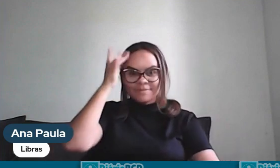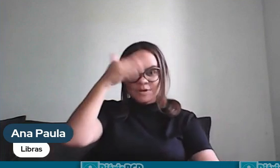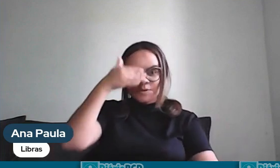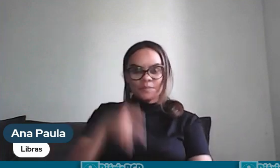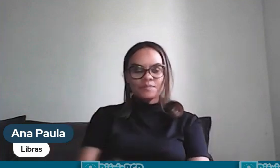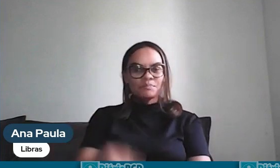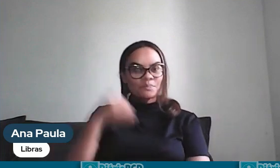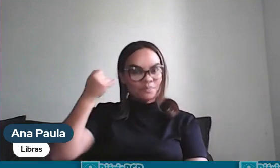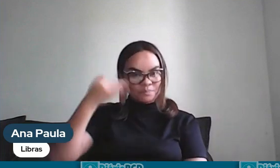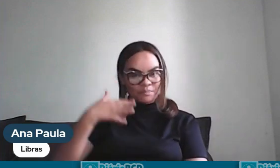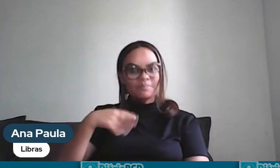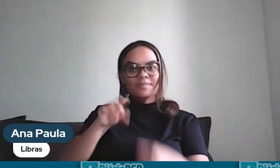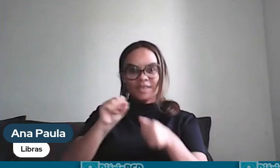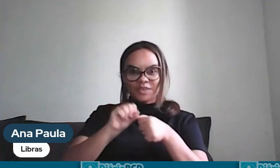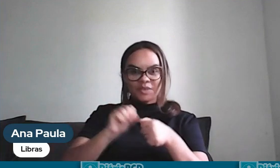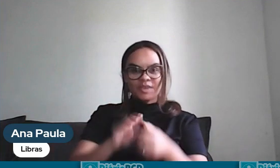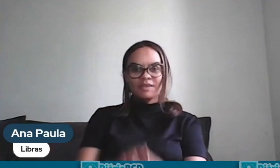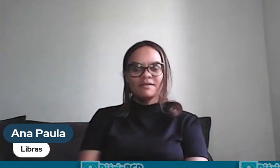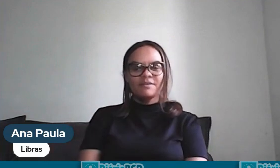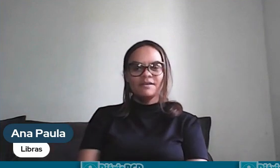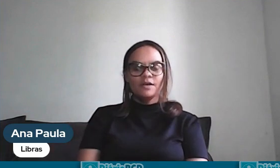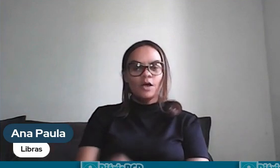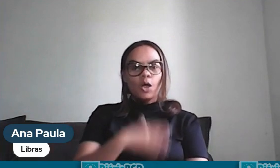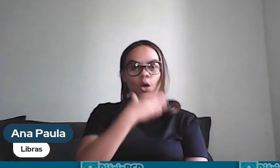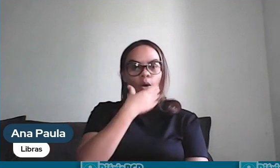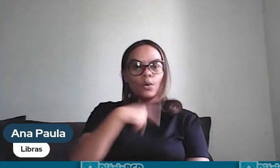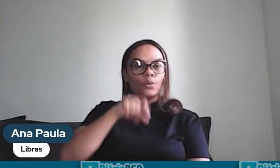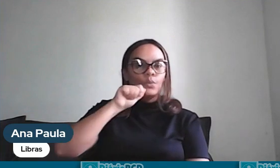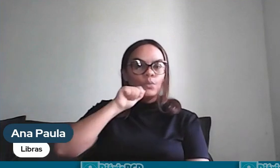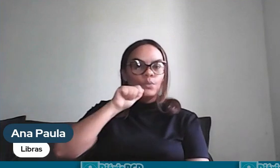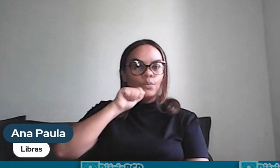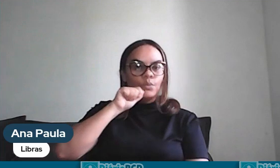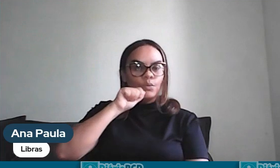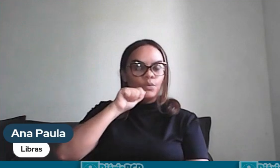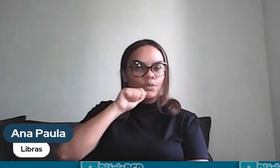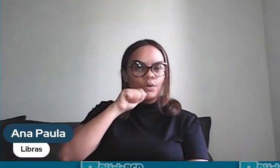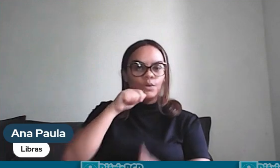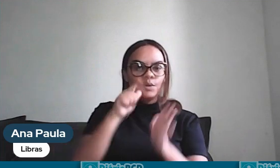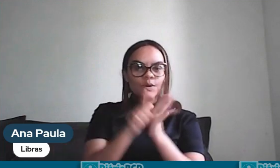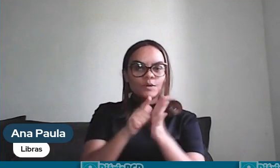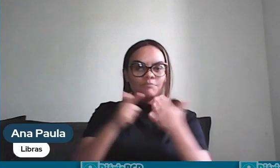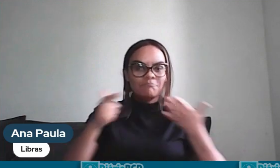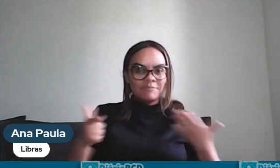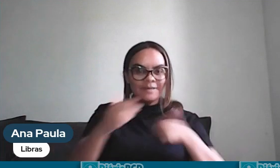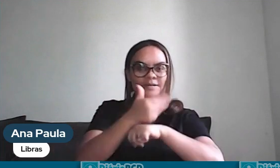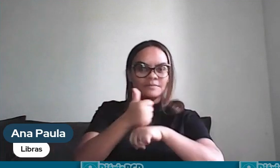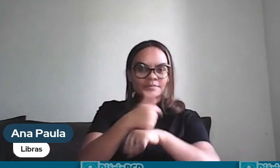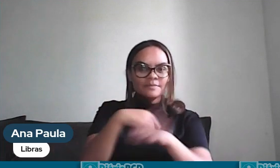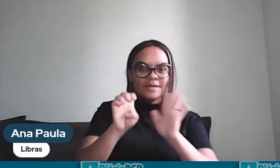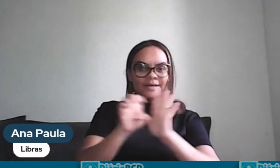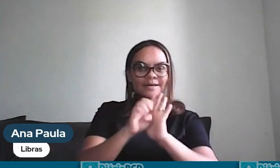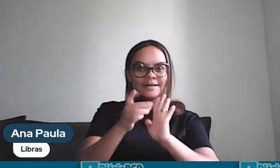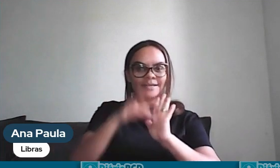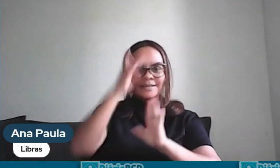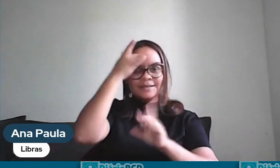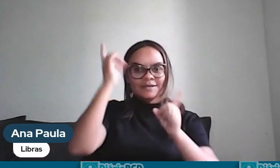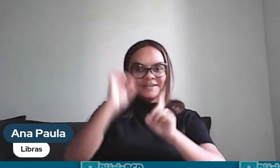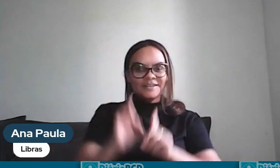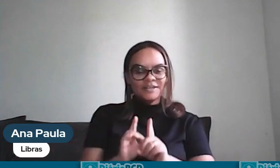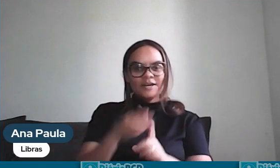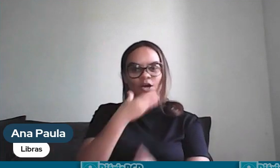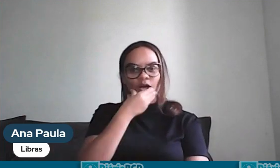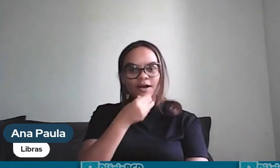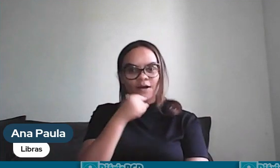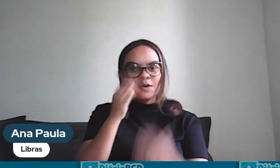vou fazer a minha audiodescrição. Eu sou o Abrão Dibi Júnior, sou jornalista, estou editor do Diário PCD, sou um homem de